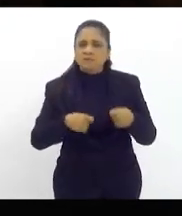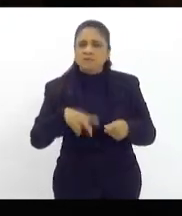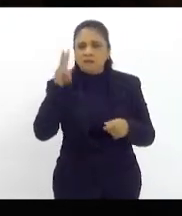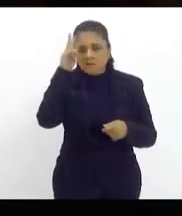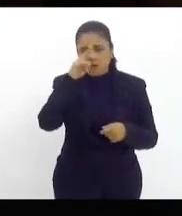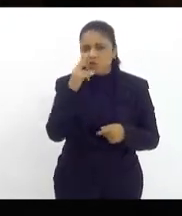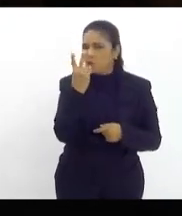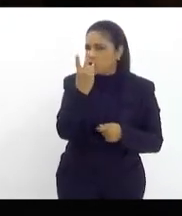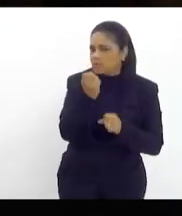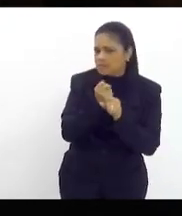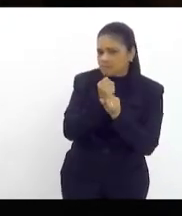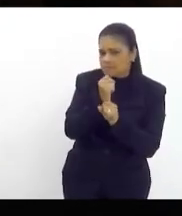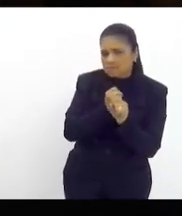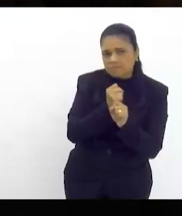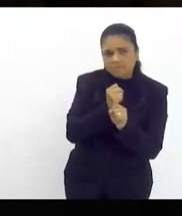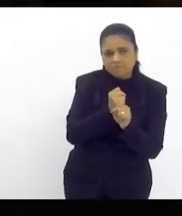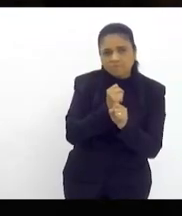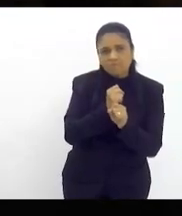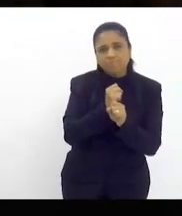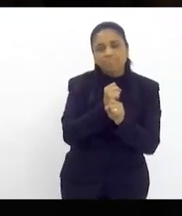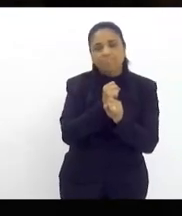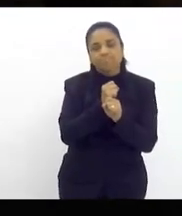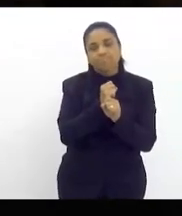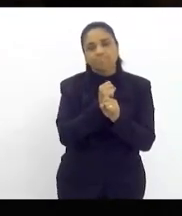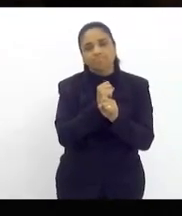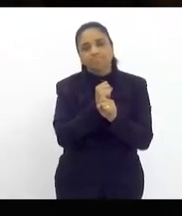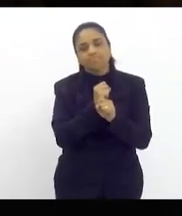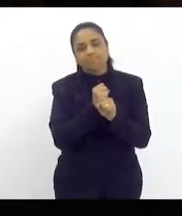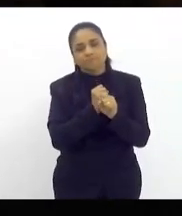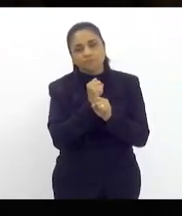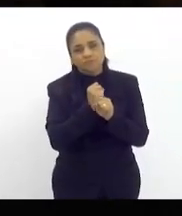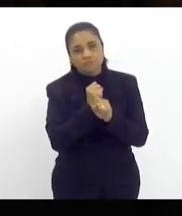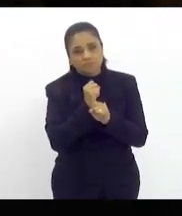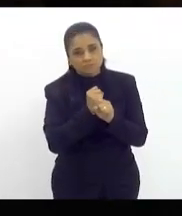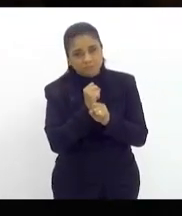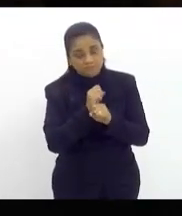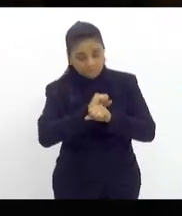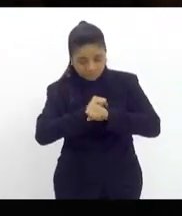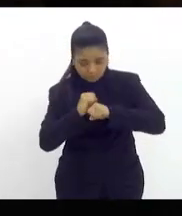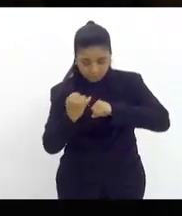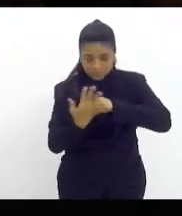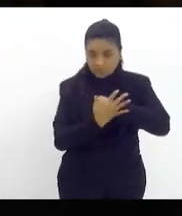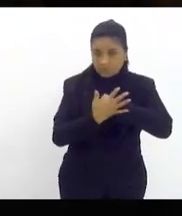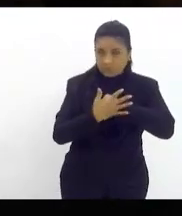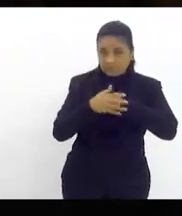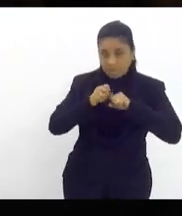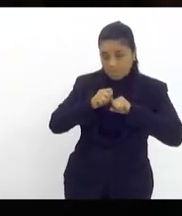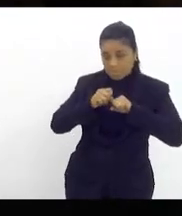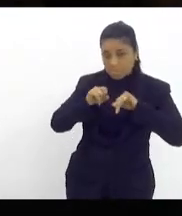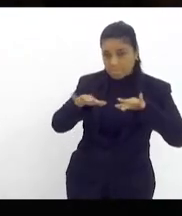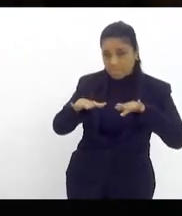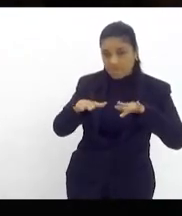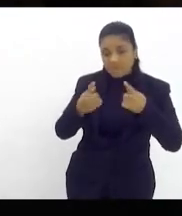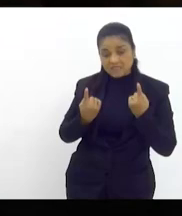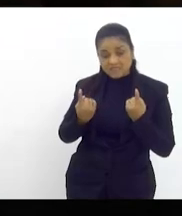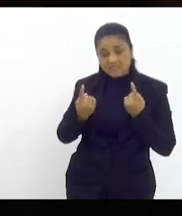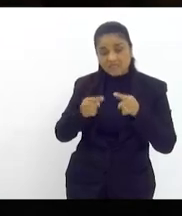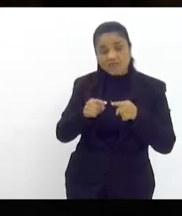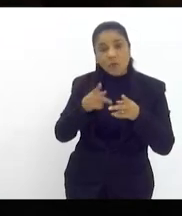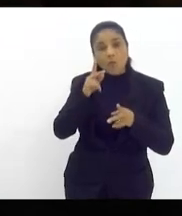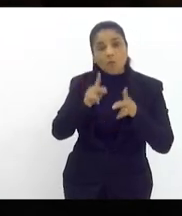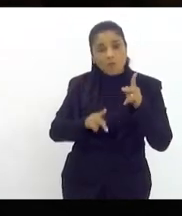anos enfurnados aí num abismo com a covid-19 desafiando a nossa população